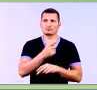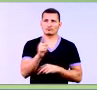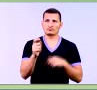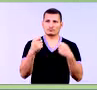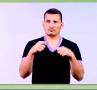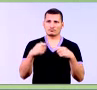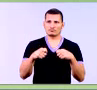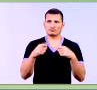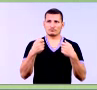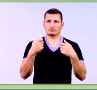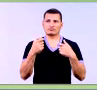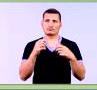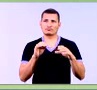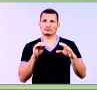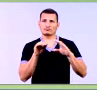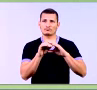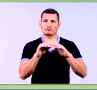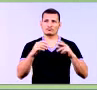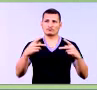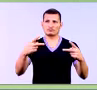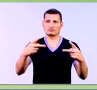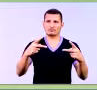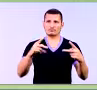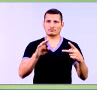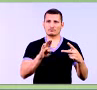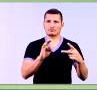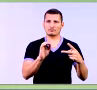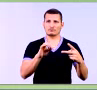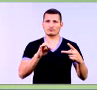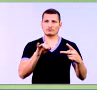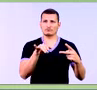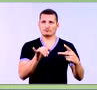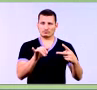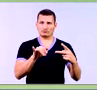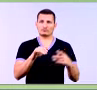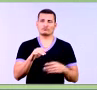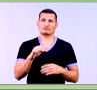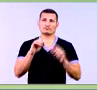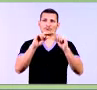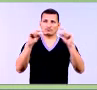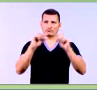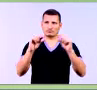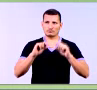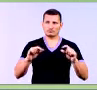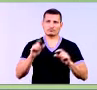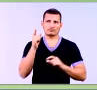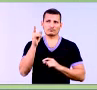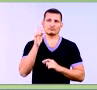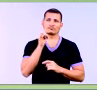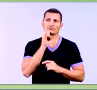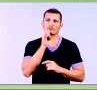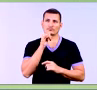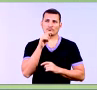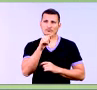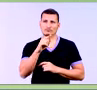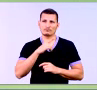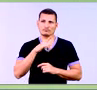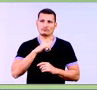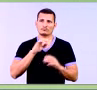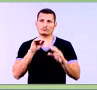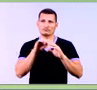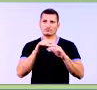fazer deve estar aqui. O formulário que nós declaramos naquele exemplo da tela estava dentro da tag